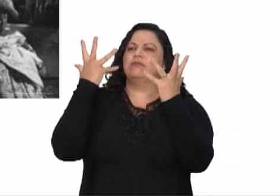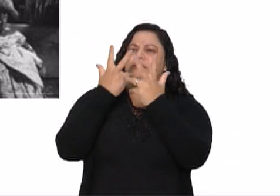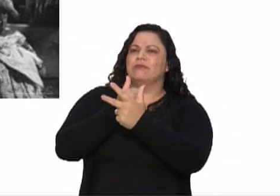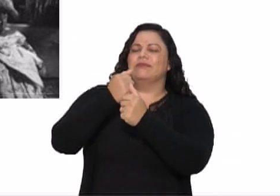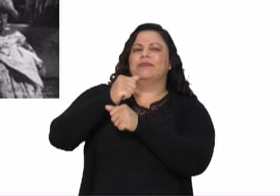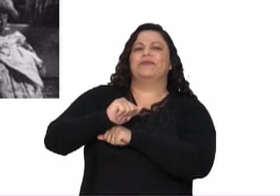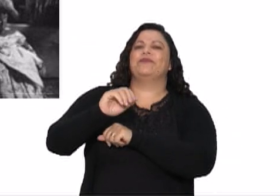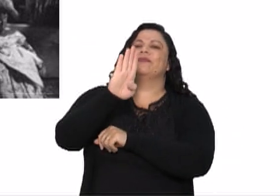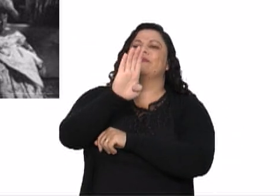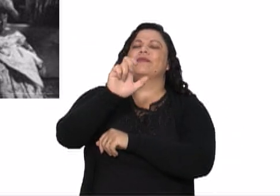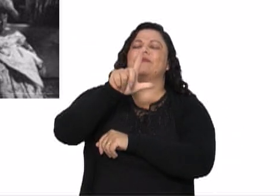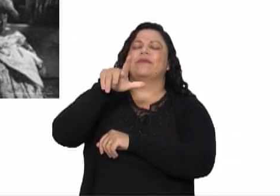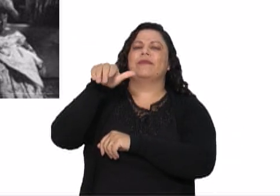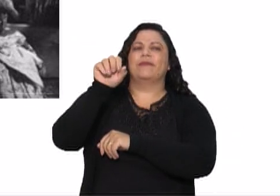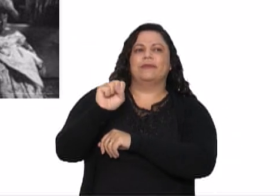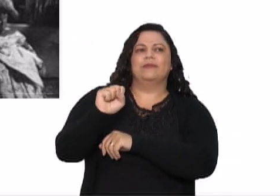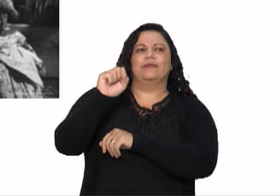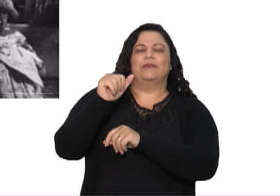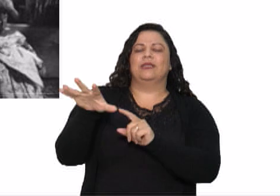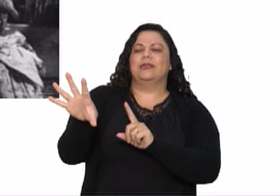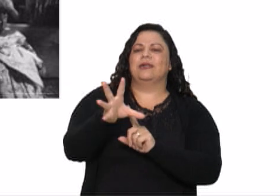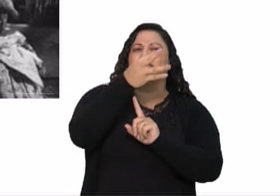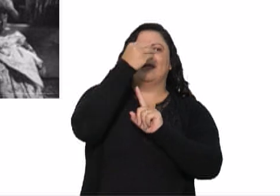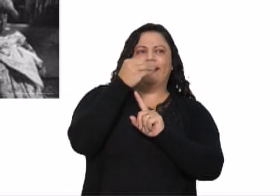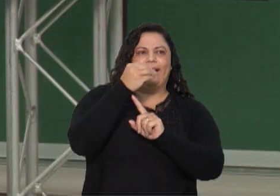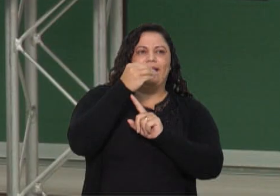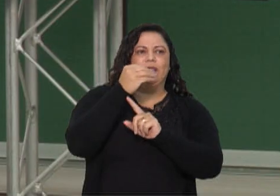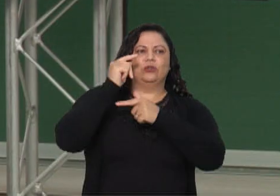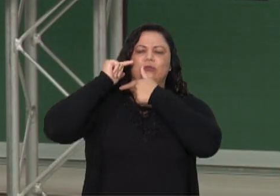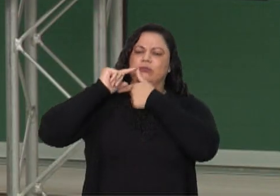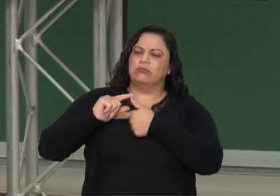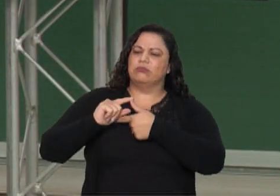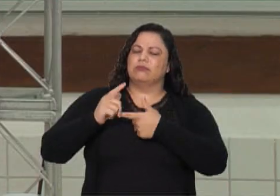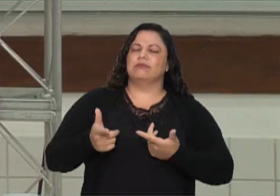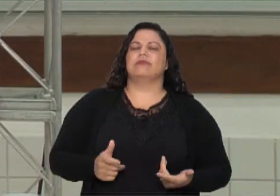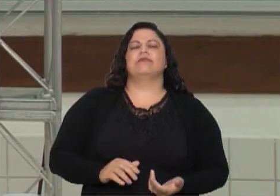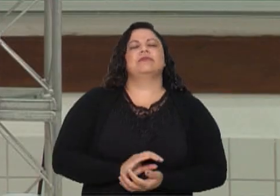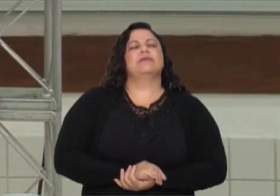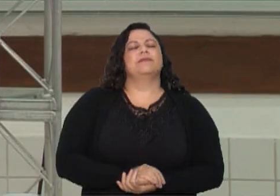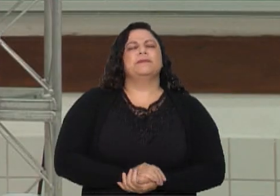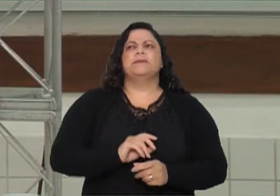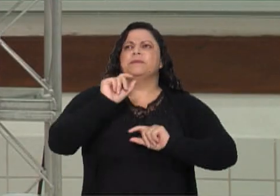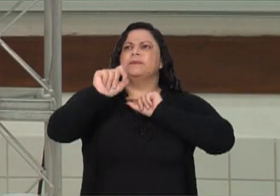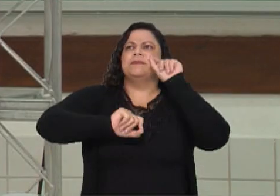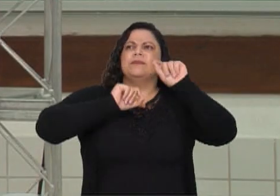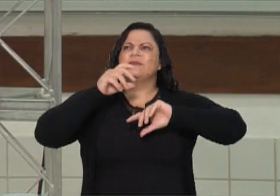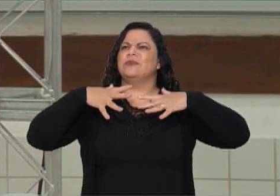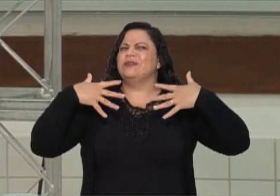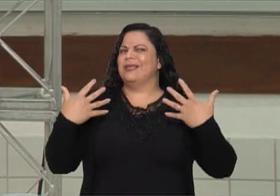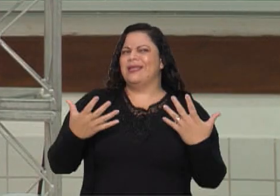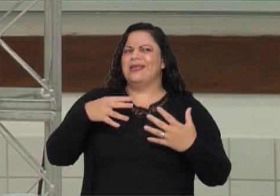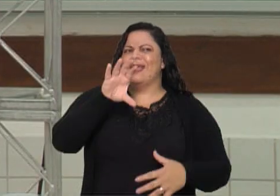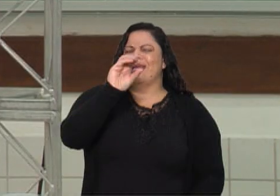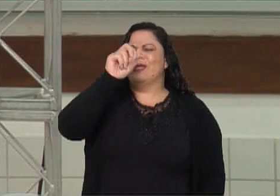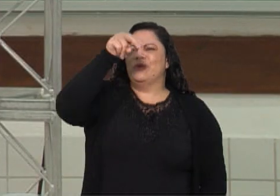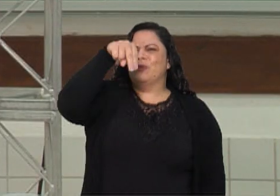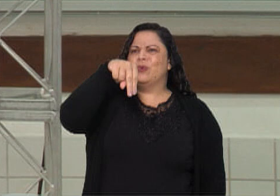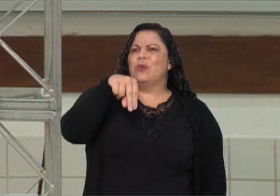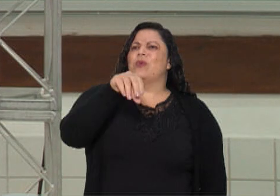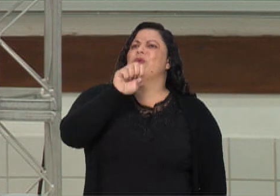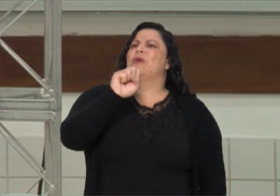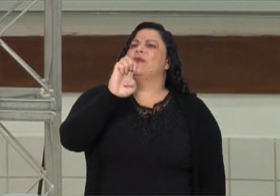arte conservadora. Muito bem, pessoal. O que é esta arte